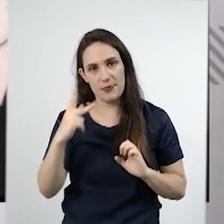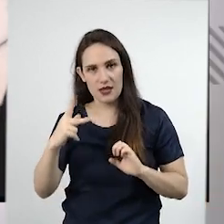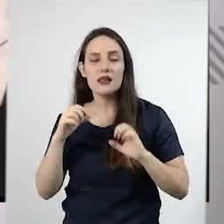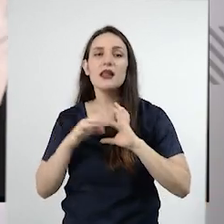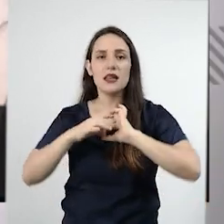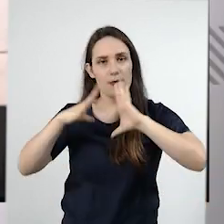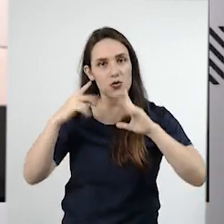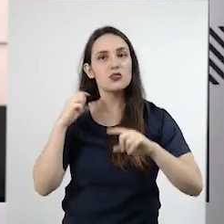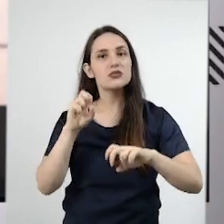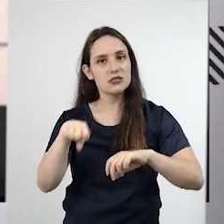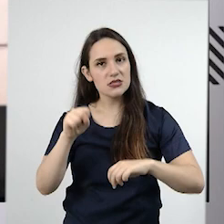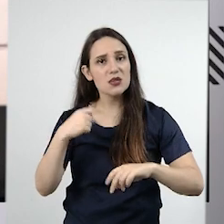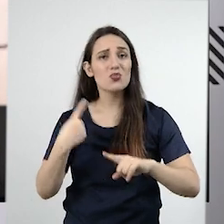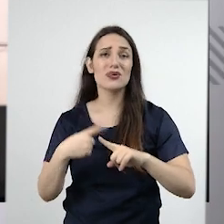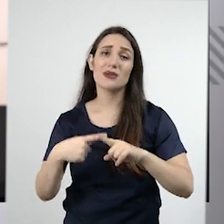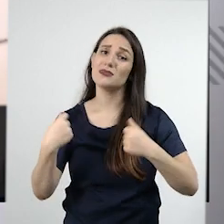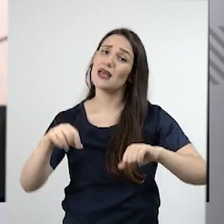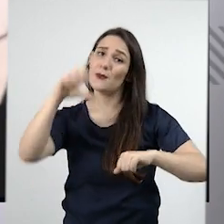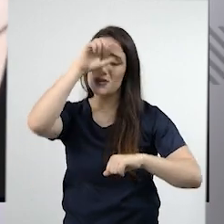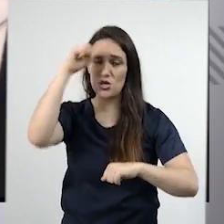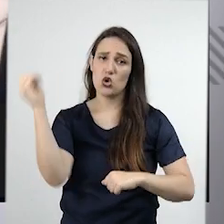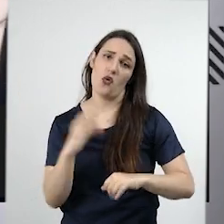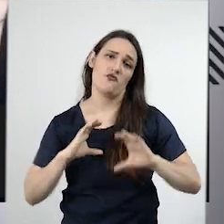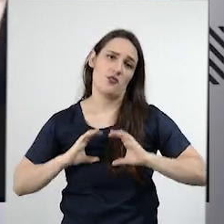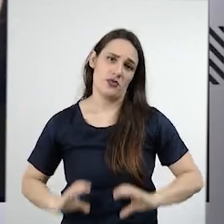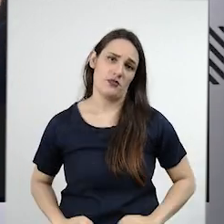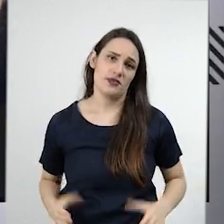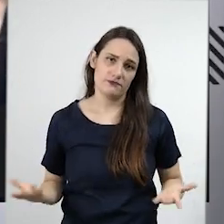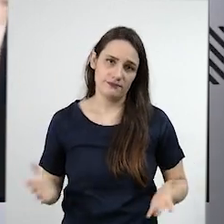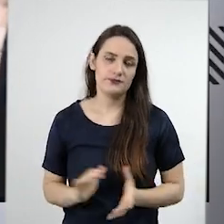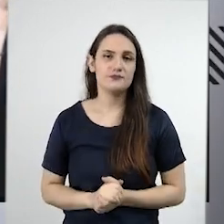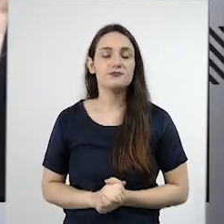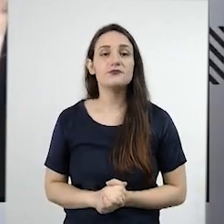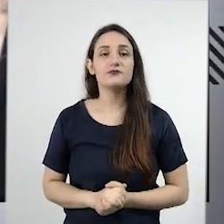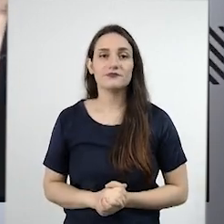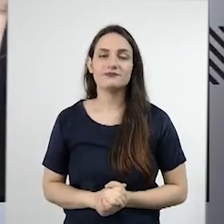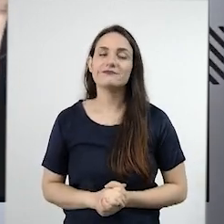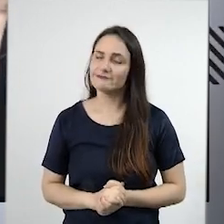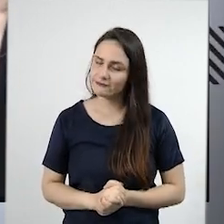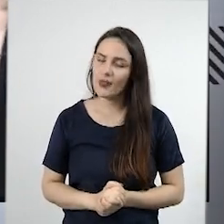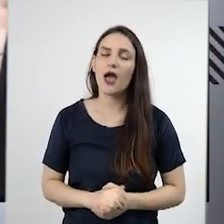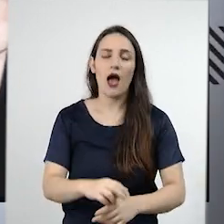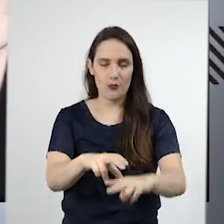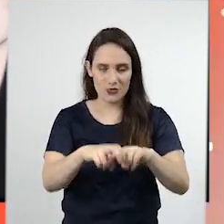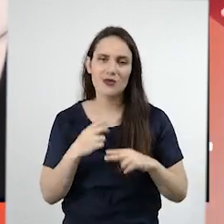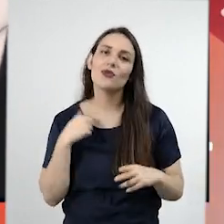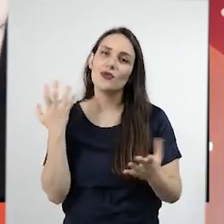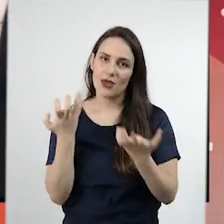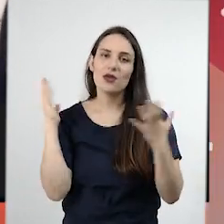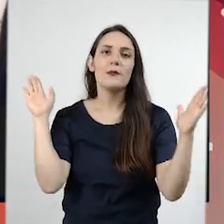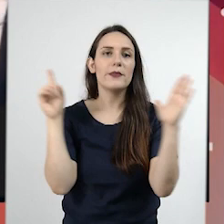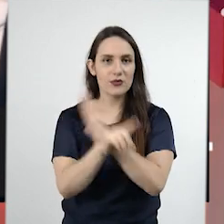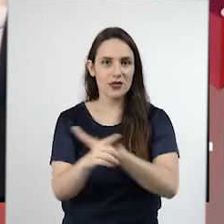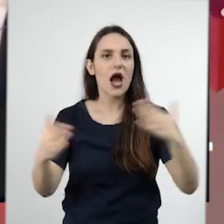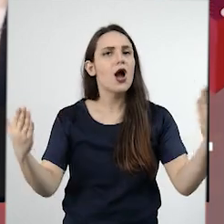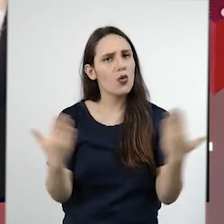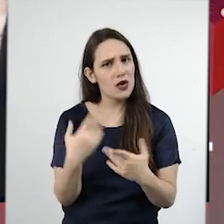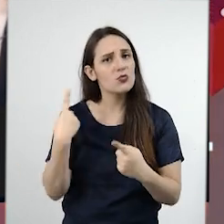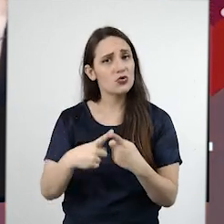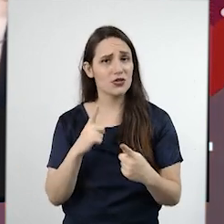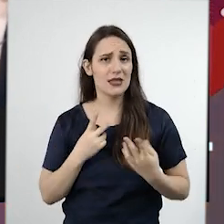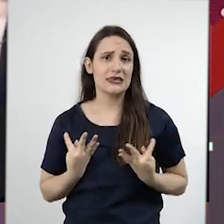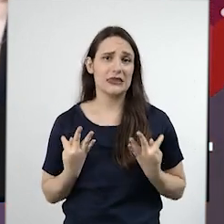porque é um novo comportamento aprendido. E é onde eu gostaria de chegar, Fernanda, justamente nessa questão